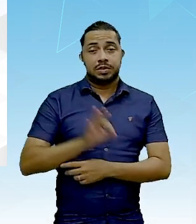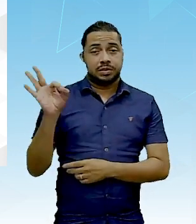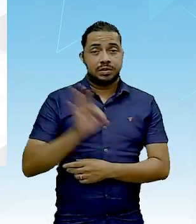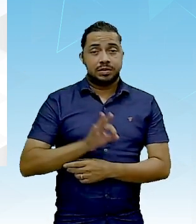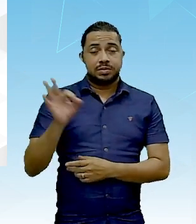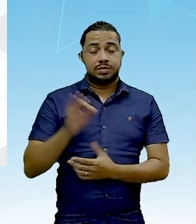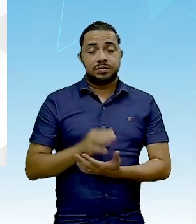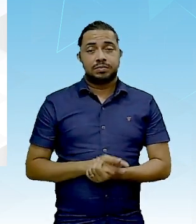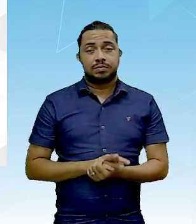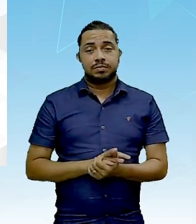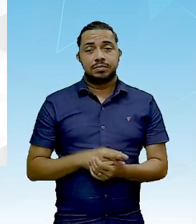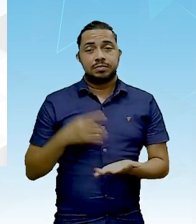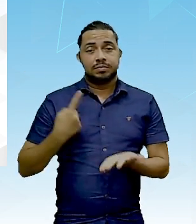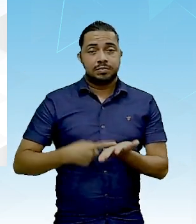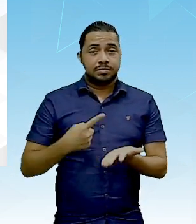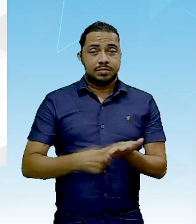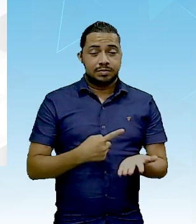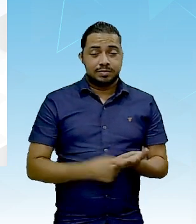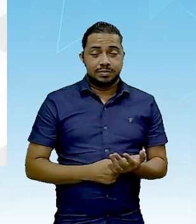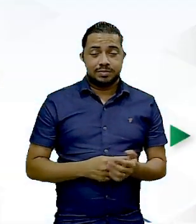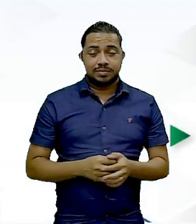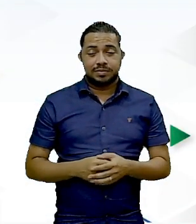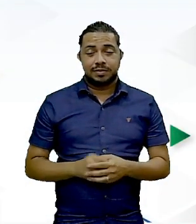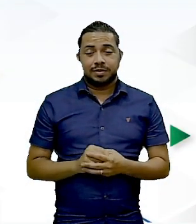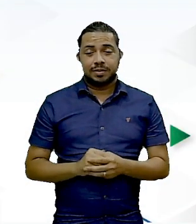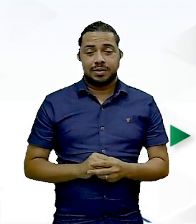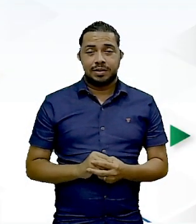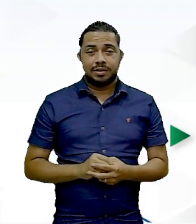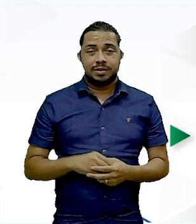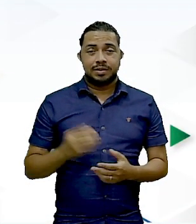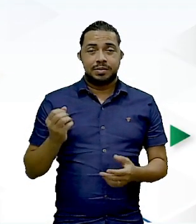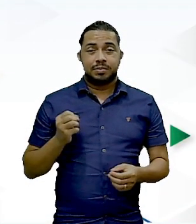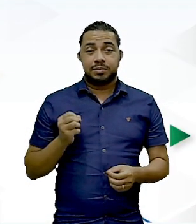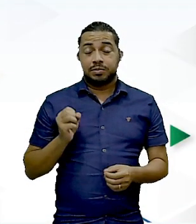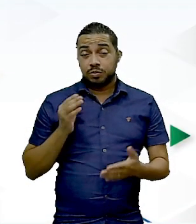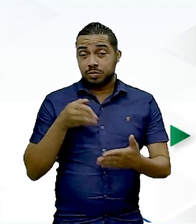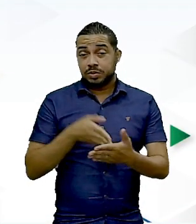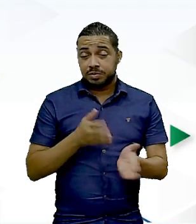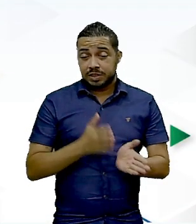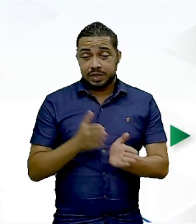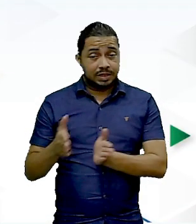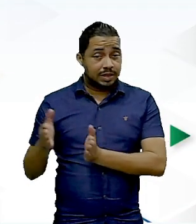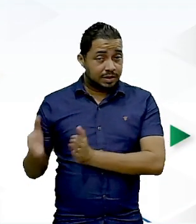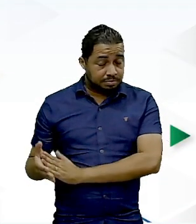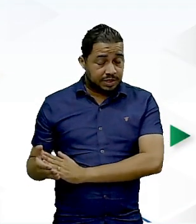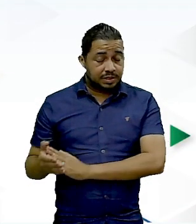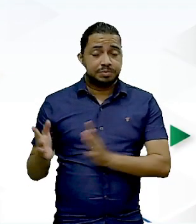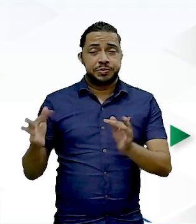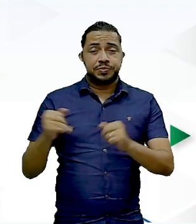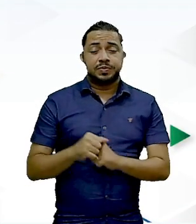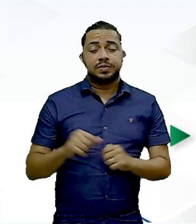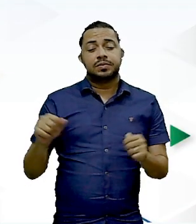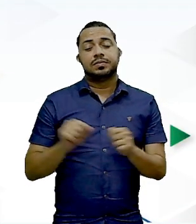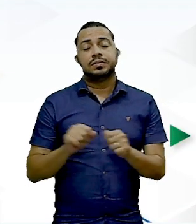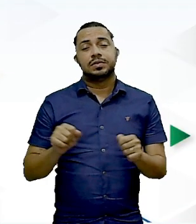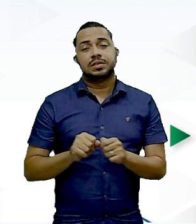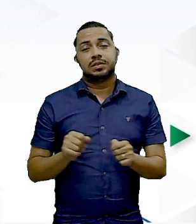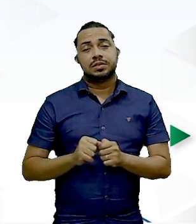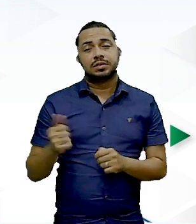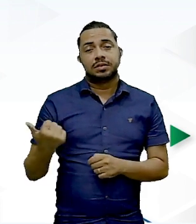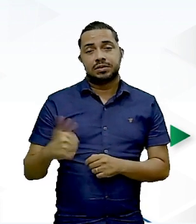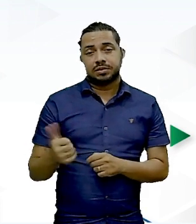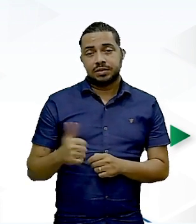tá bom? Combinado? Então vem comigo para o próximo, que é a última etapa. Que por fim a gente faz a